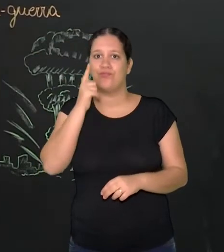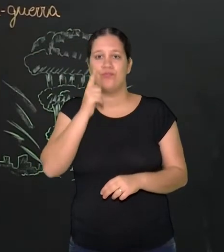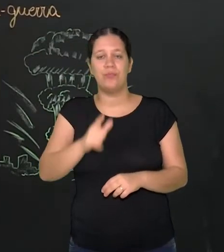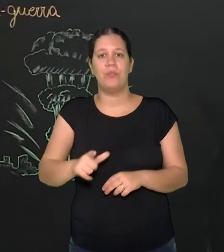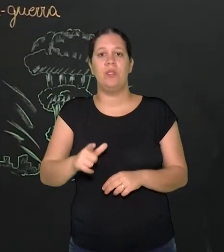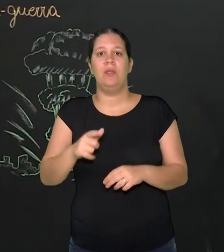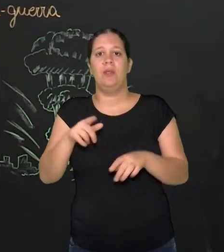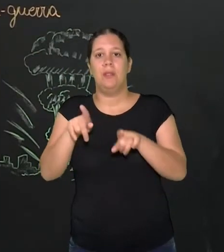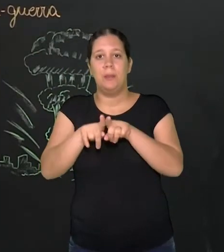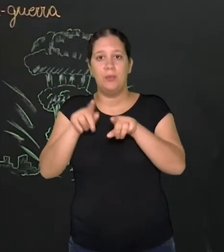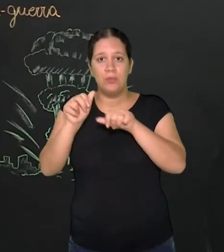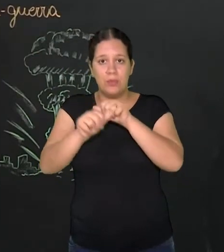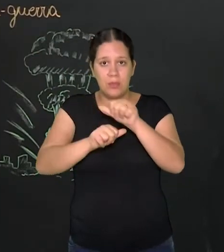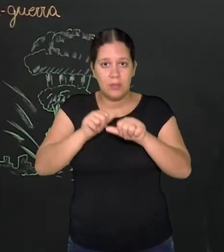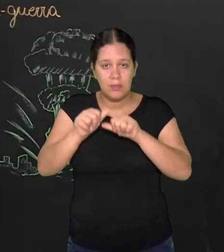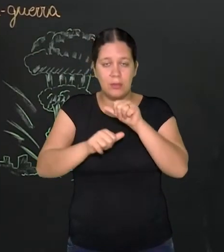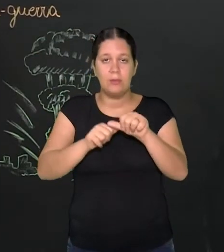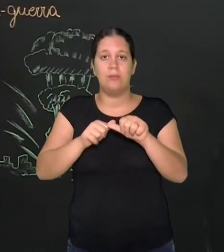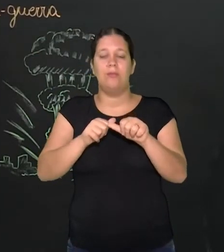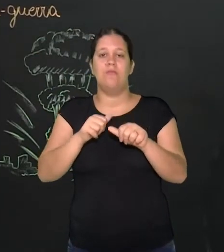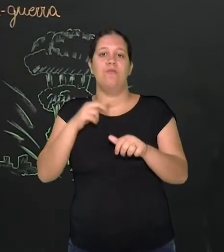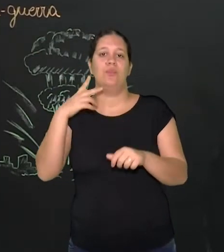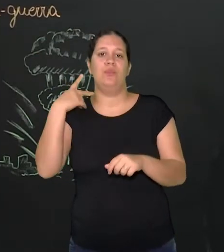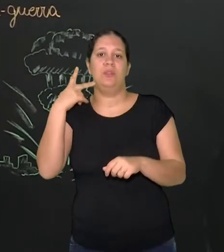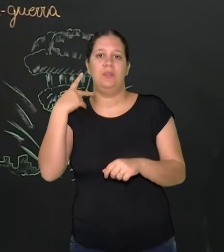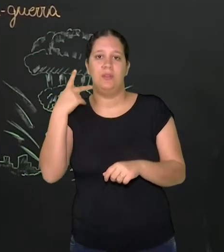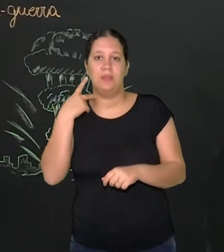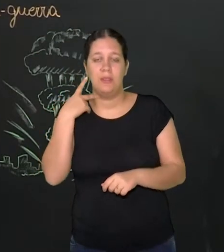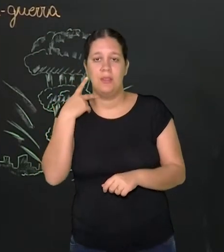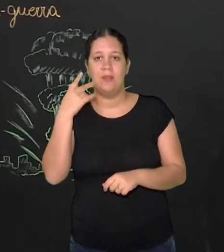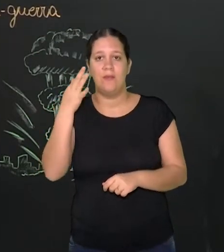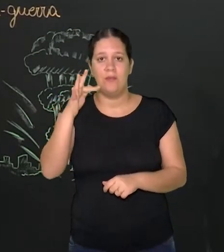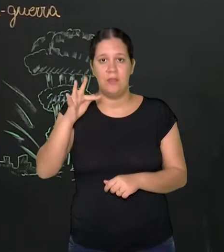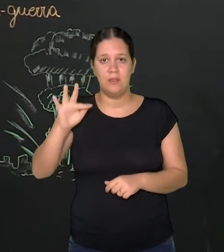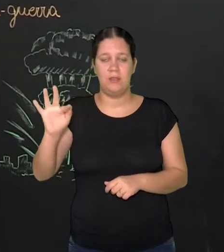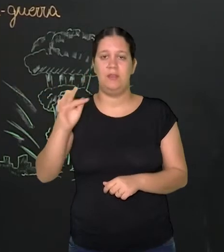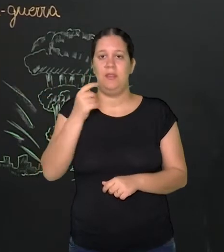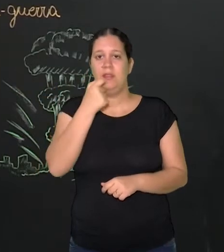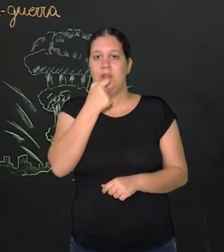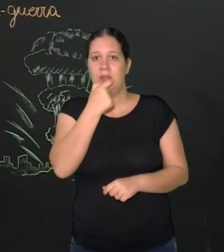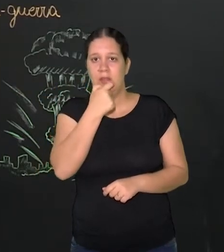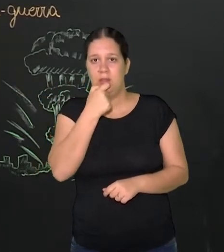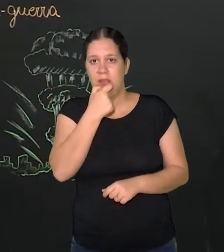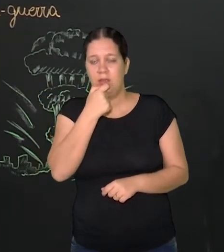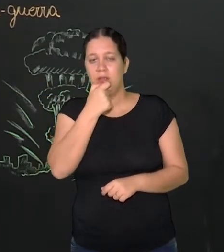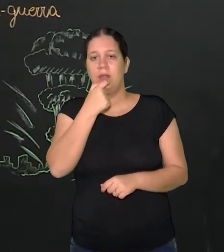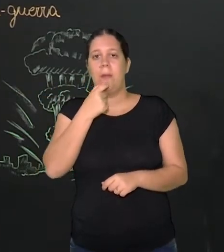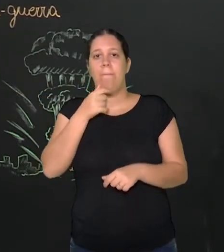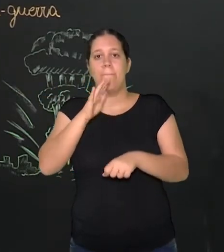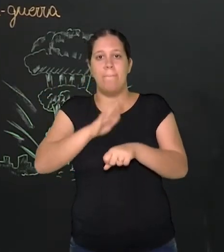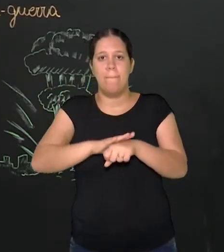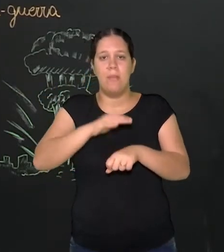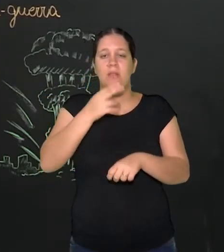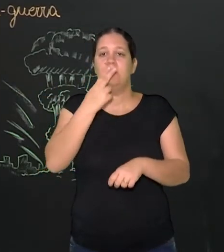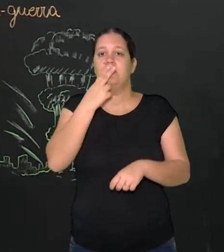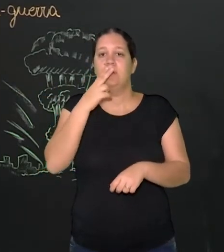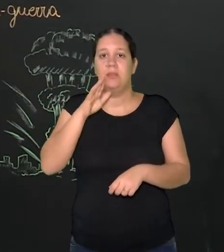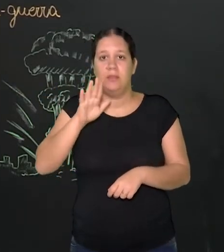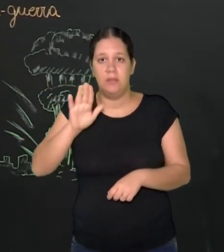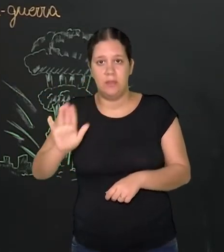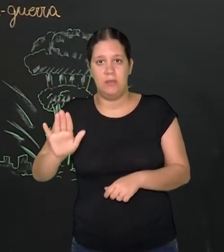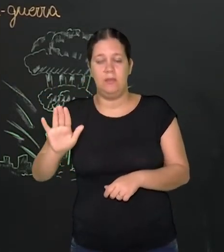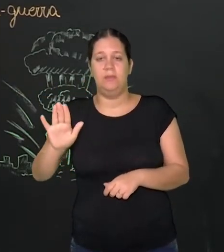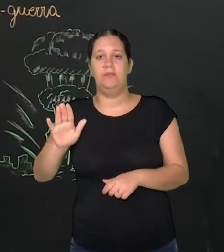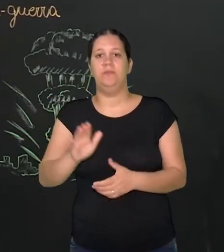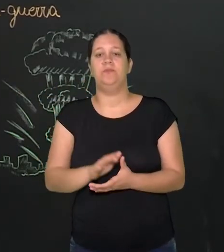inclusive, mudanças políticas na França e na Inglaterra, onde políticos que começaram a se opor de maneira mais direta a Hitler